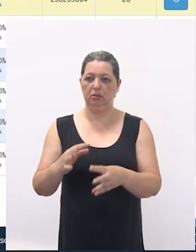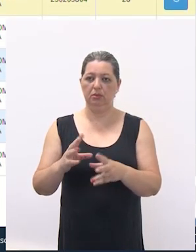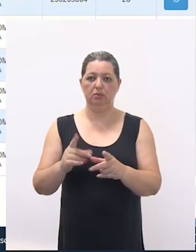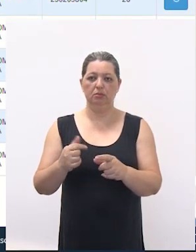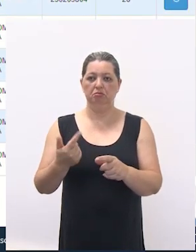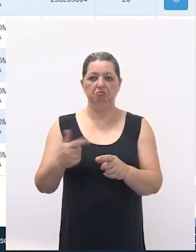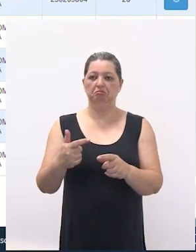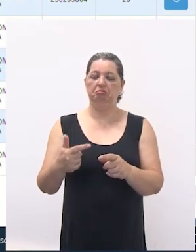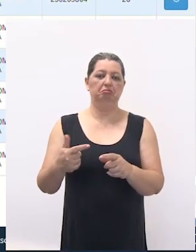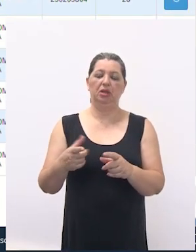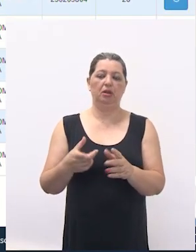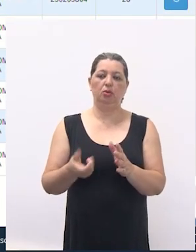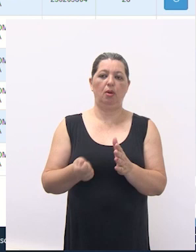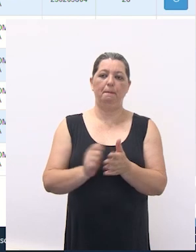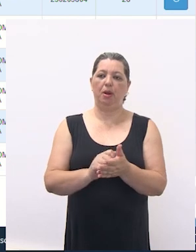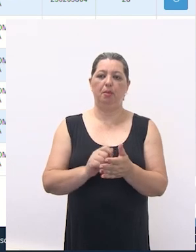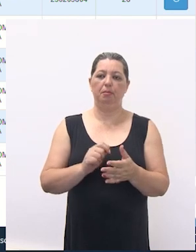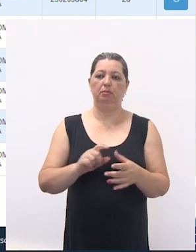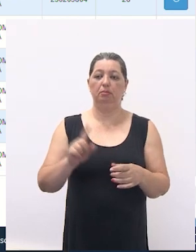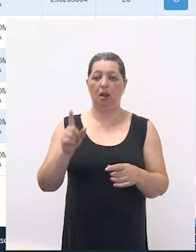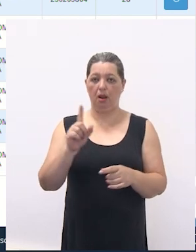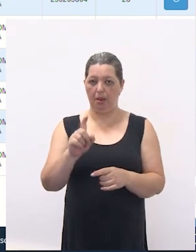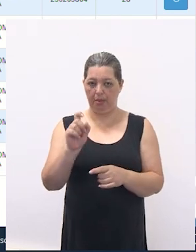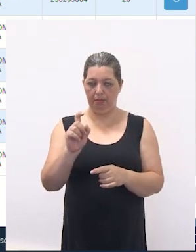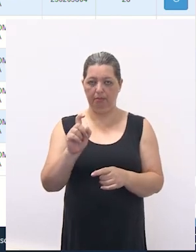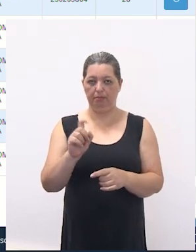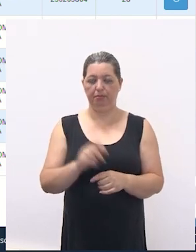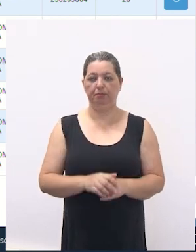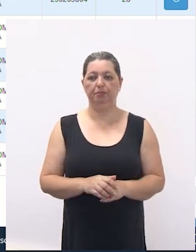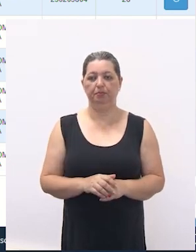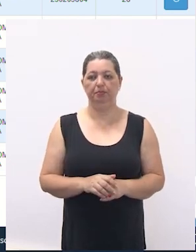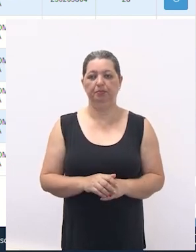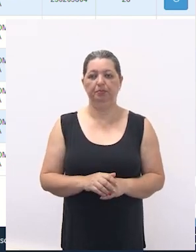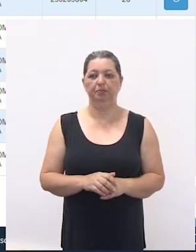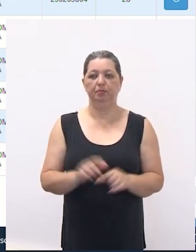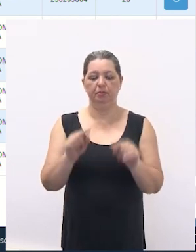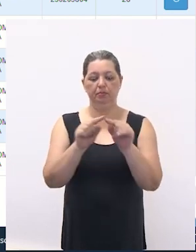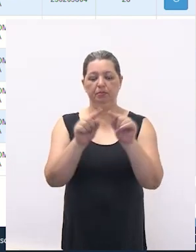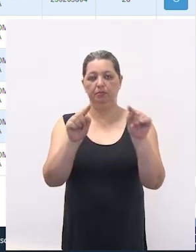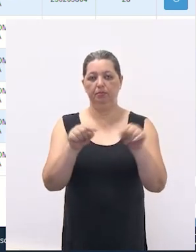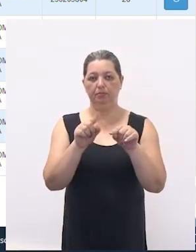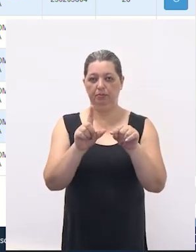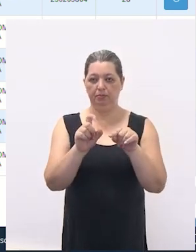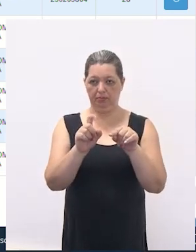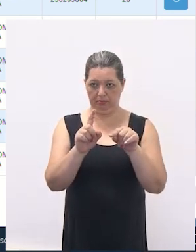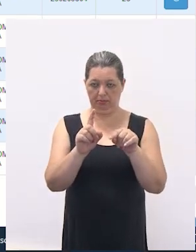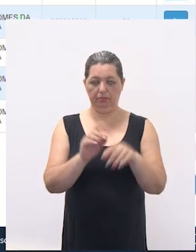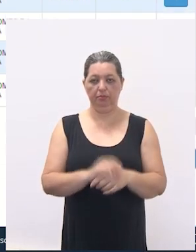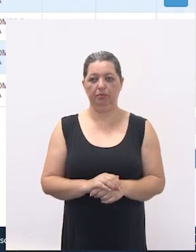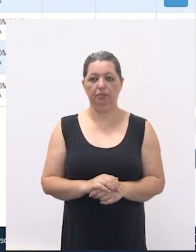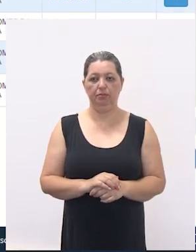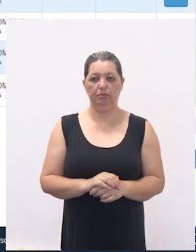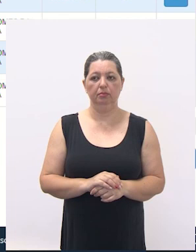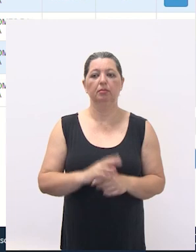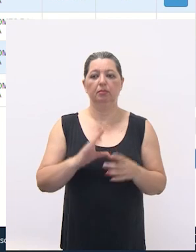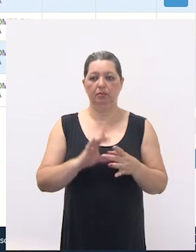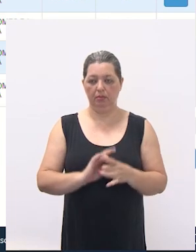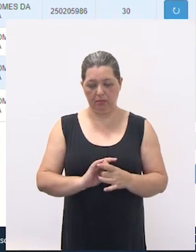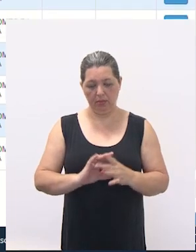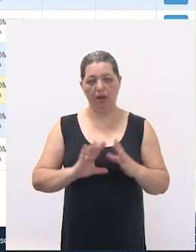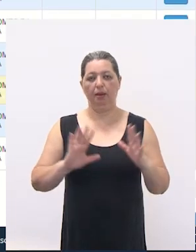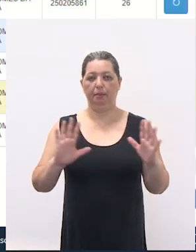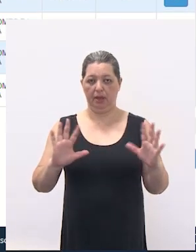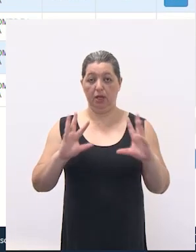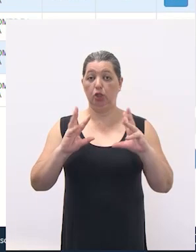desabilitado, né? Você vem aqui em cima, marca a caixinha no canto aqui para habilitar